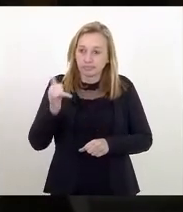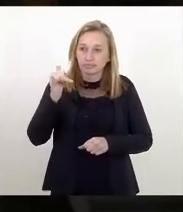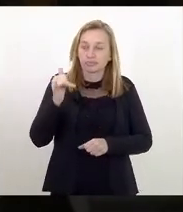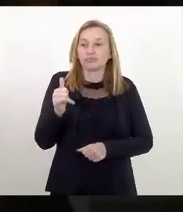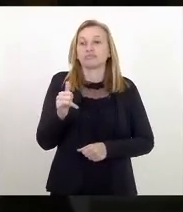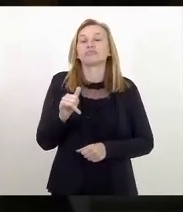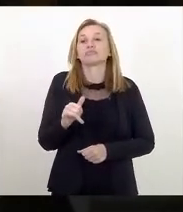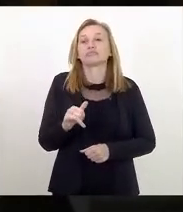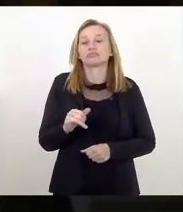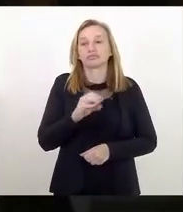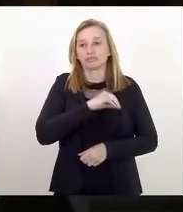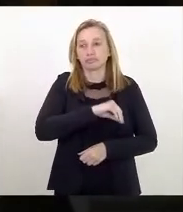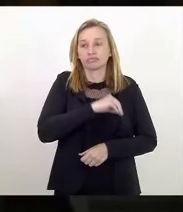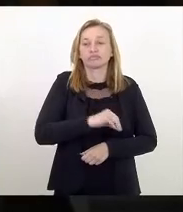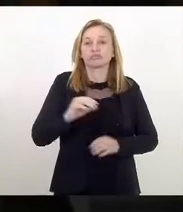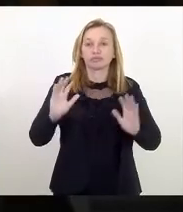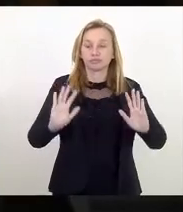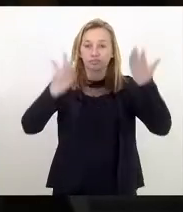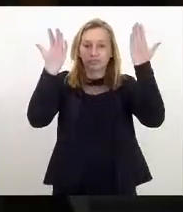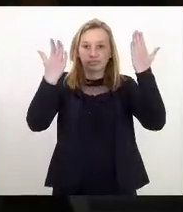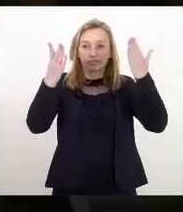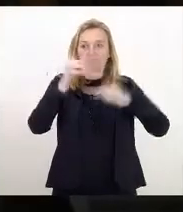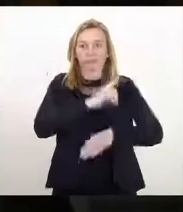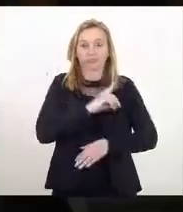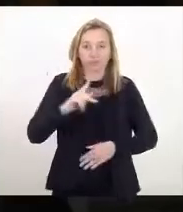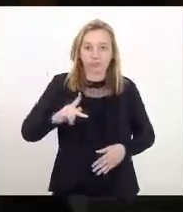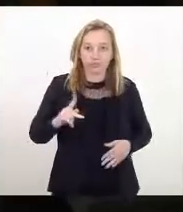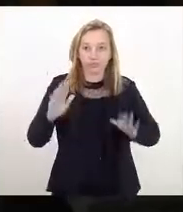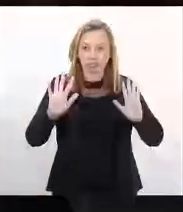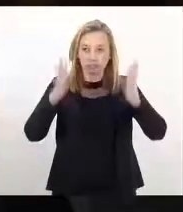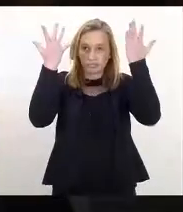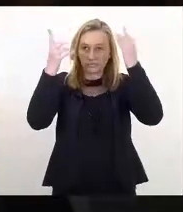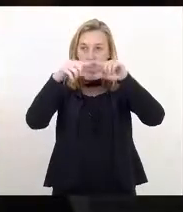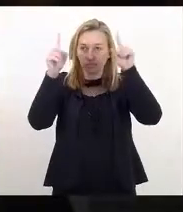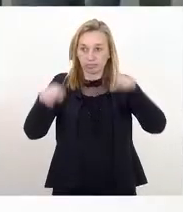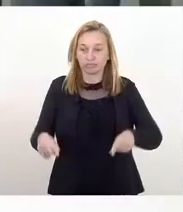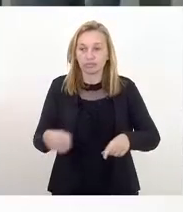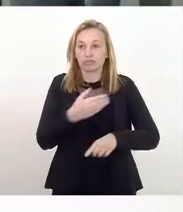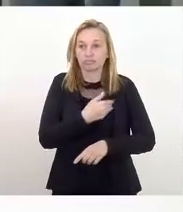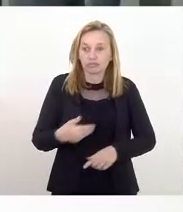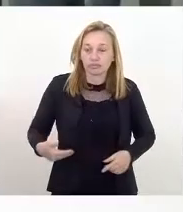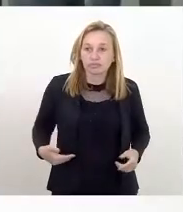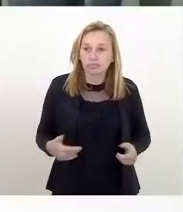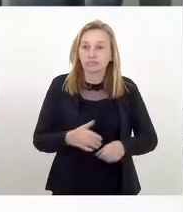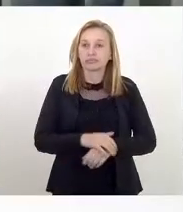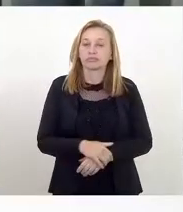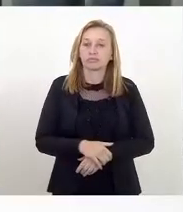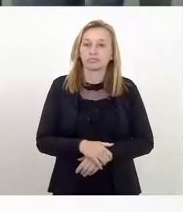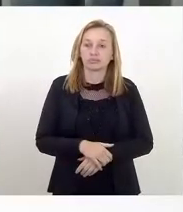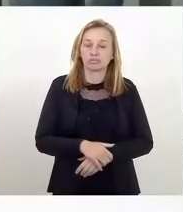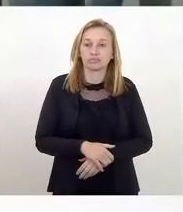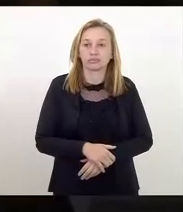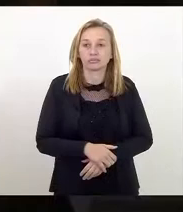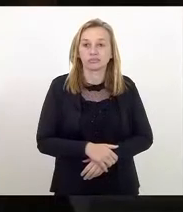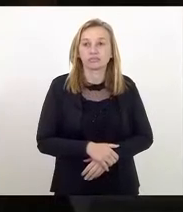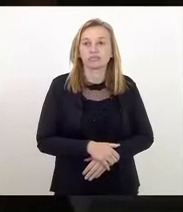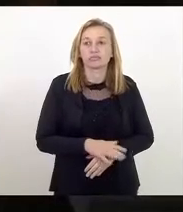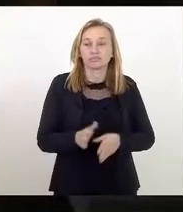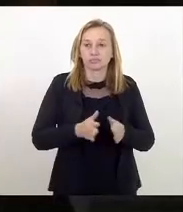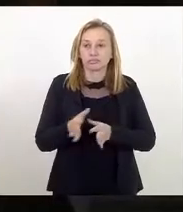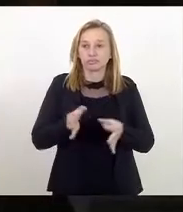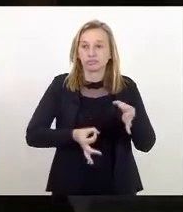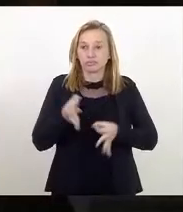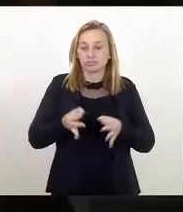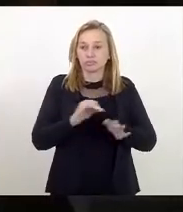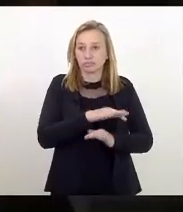os salários. Então, viva a defensoria pública, viva os servidores da defensoria que garantem o acesso à justiça de